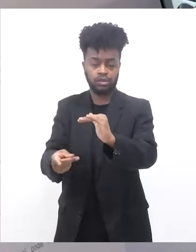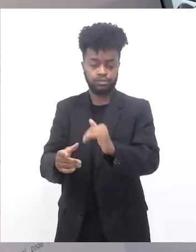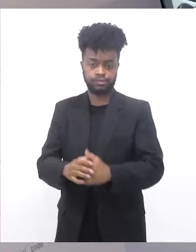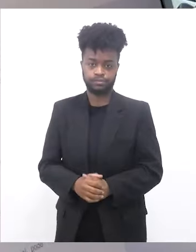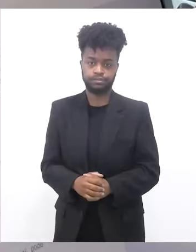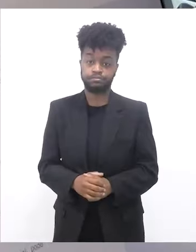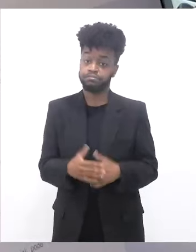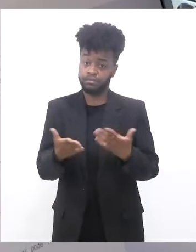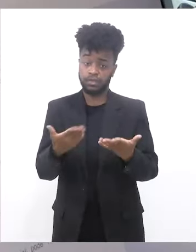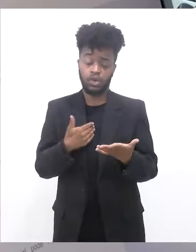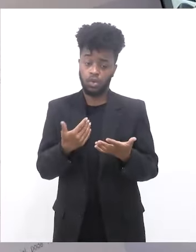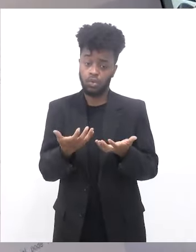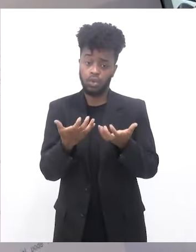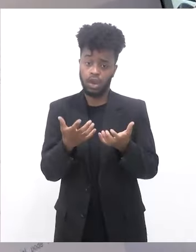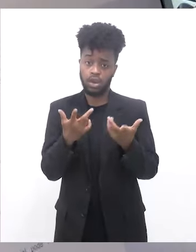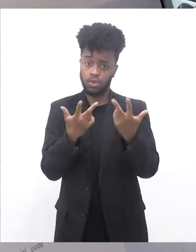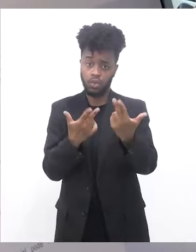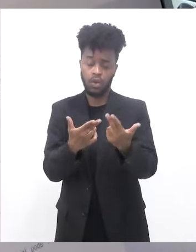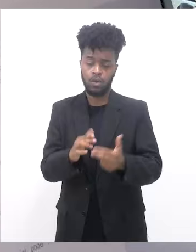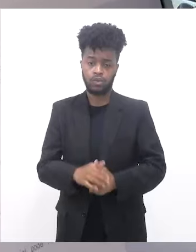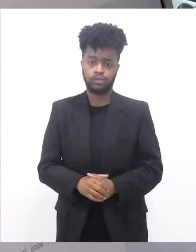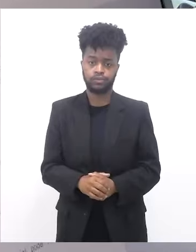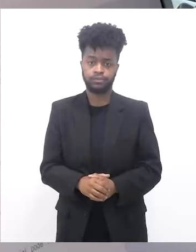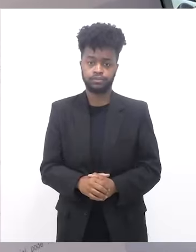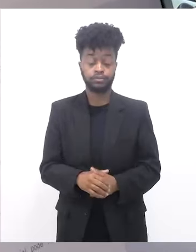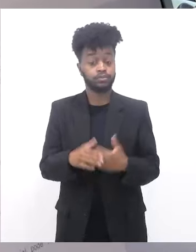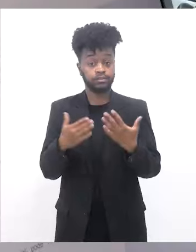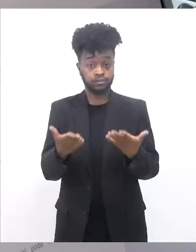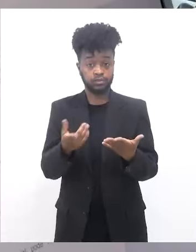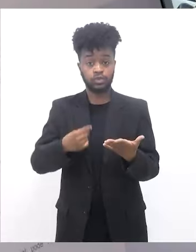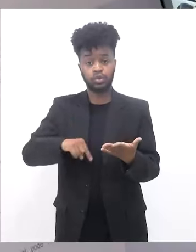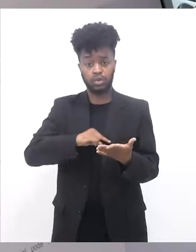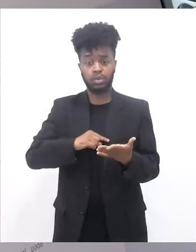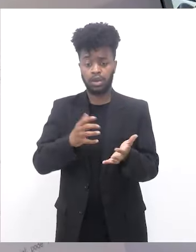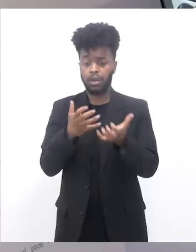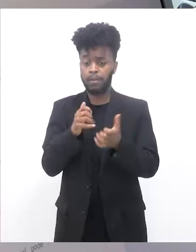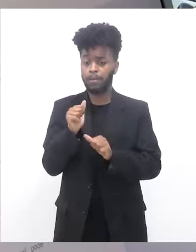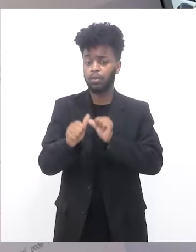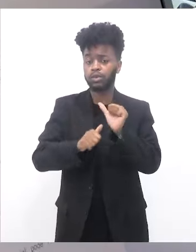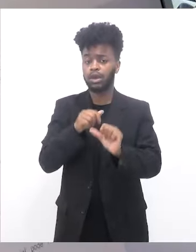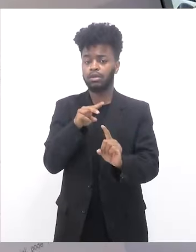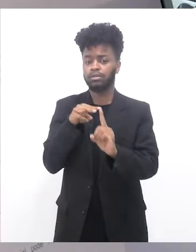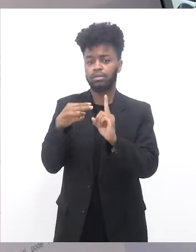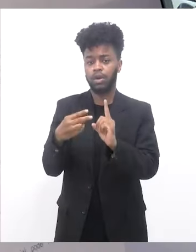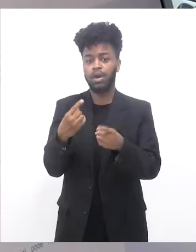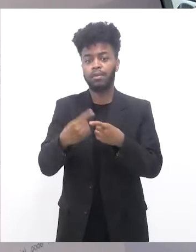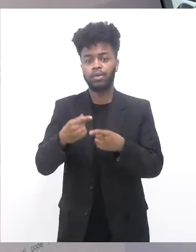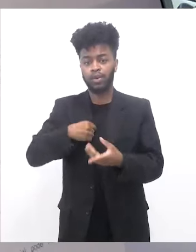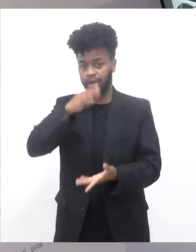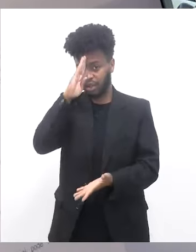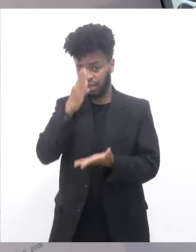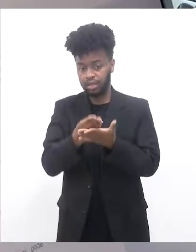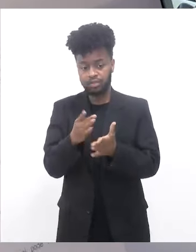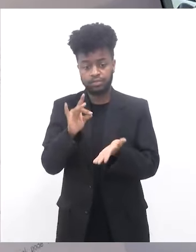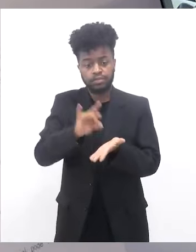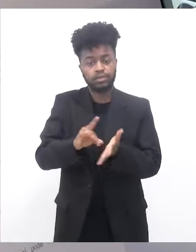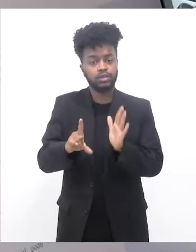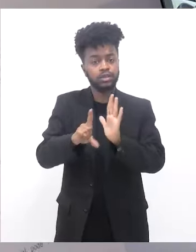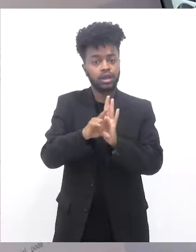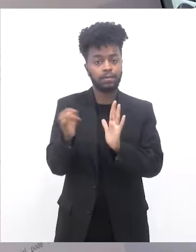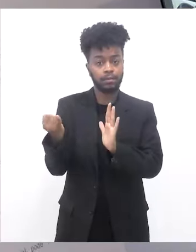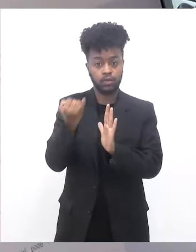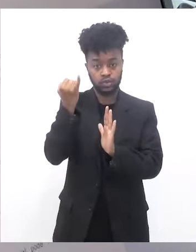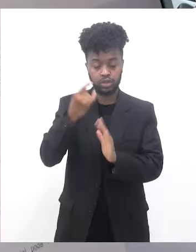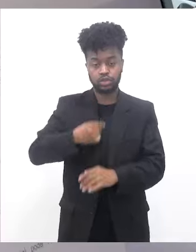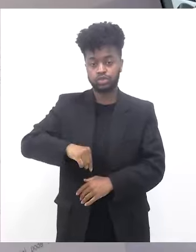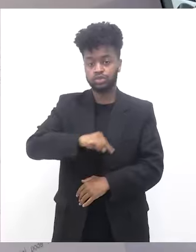opinião formada sobre tudo. Então, vamos mudar o olhar, né? Eu acho que essa lei é muito importante e